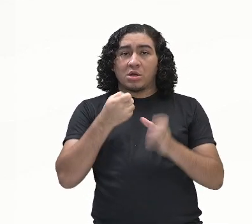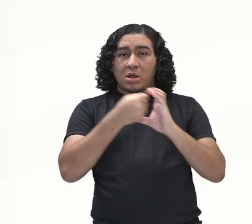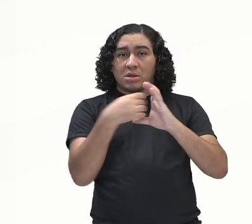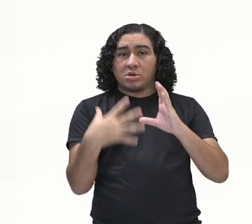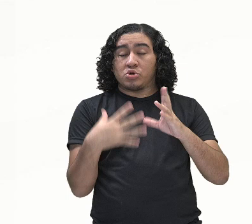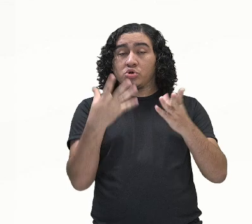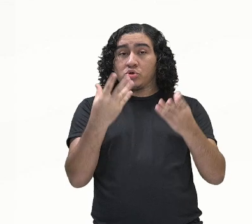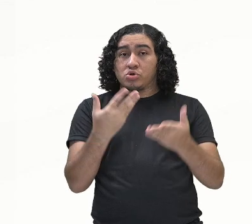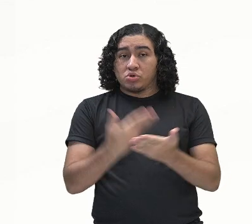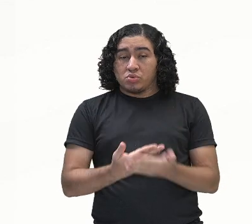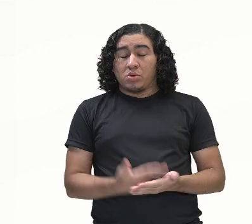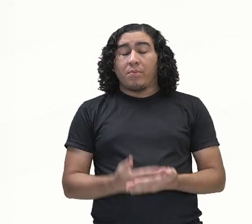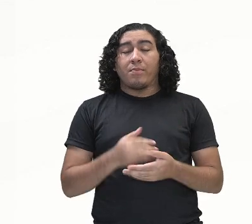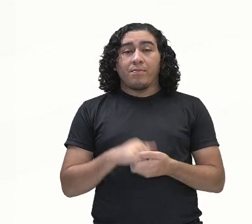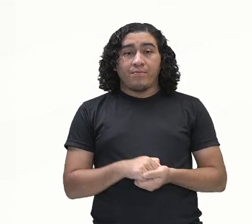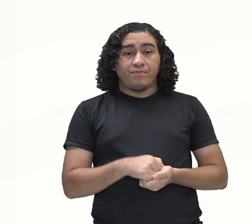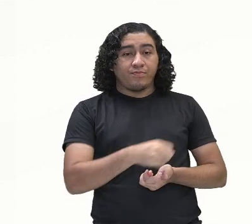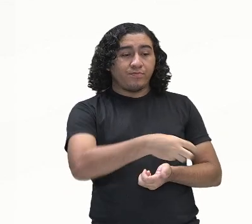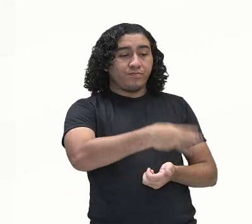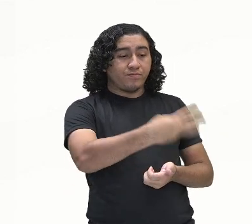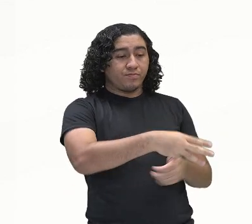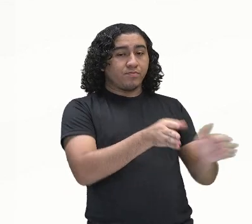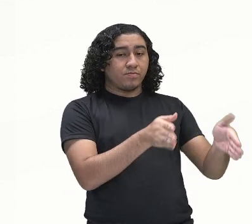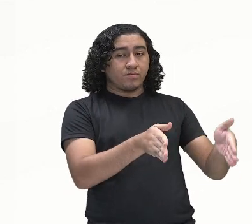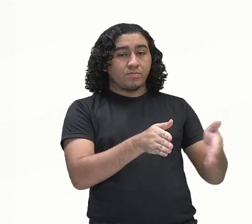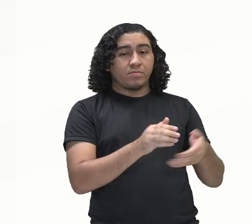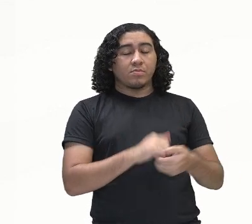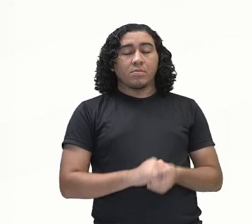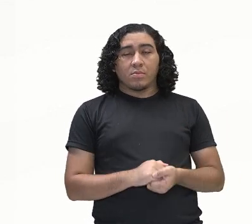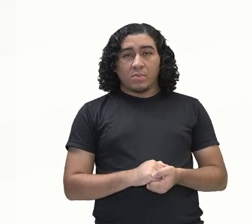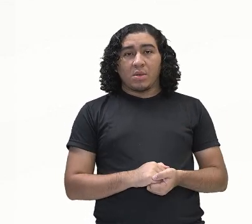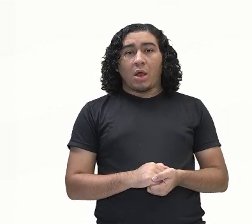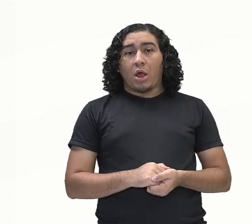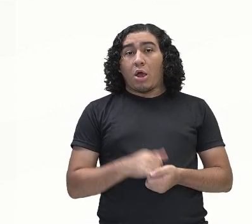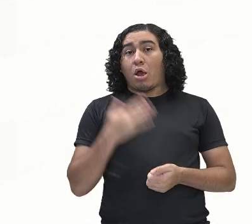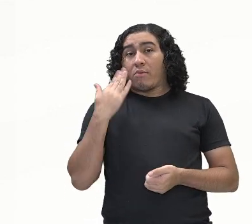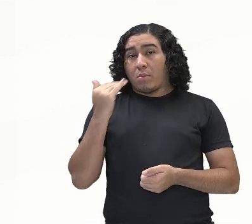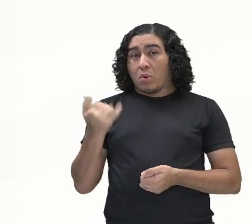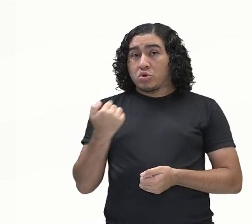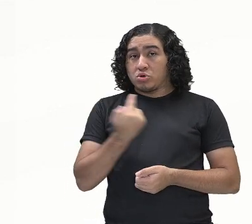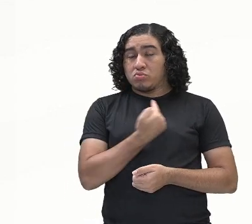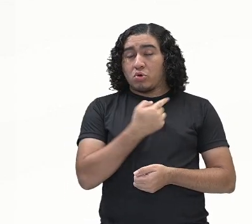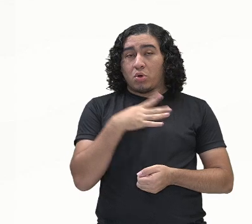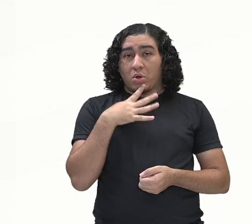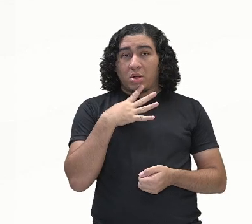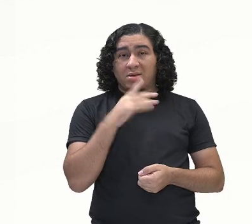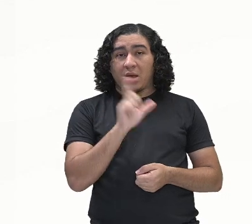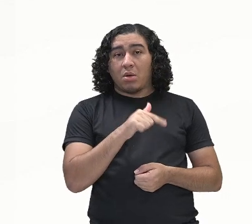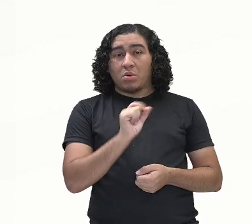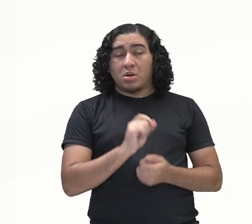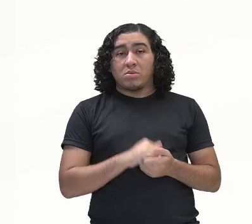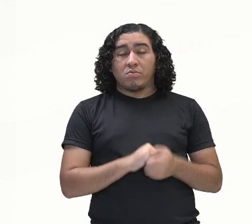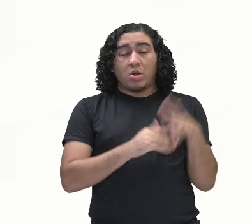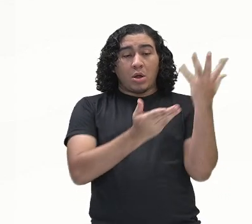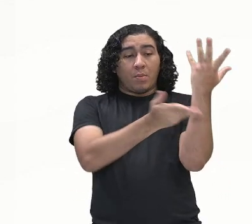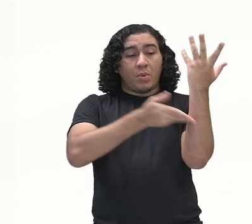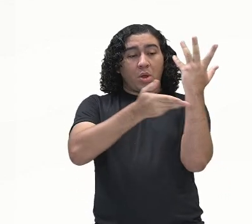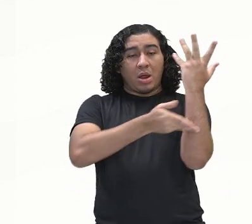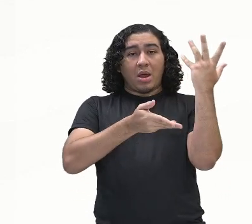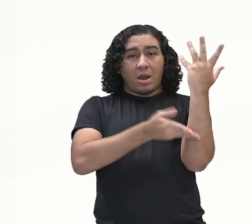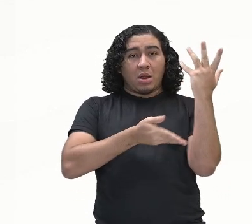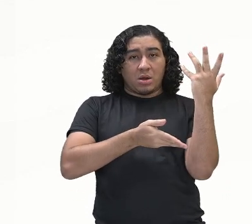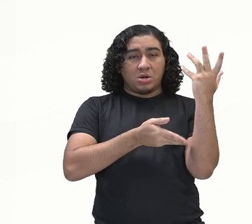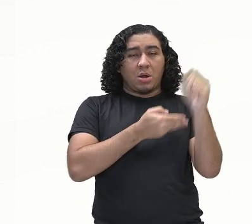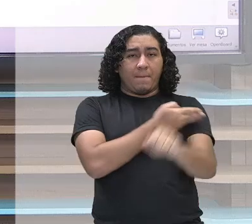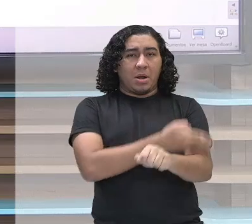E o terceiro período, que inclusive um dos mais conhecidos, né, a gente tem o ciclo da borracha, certo?